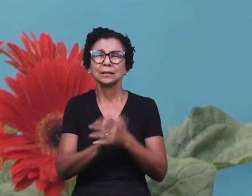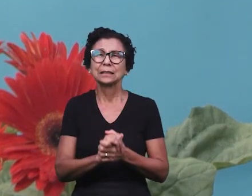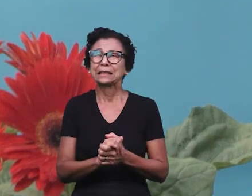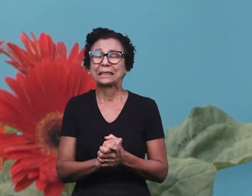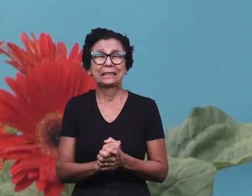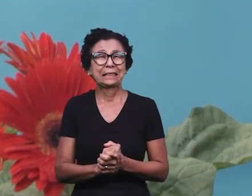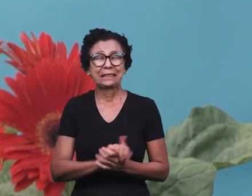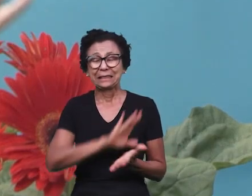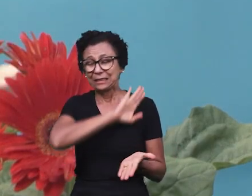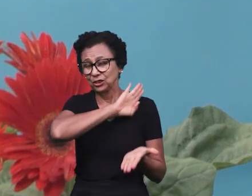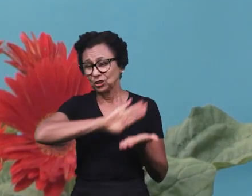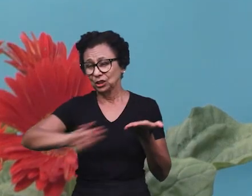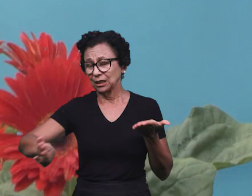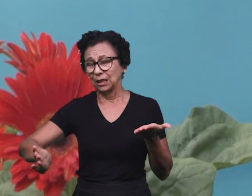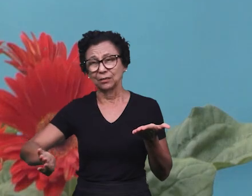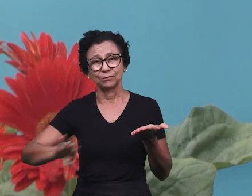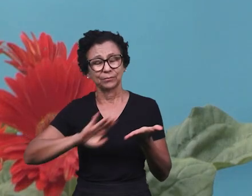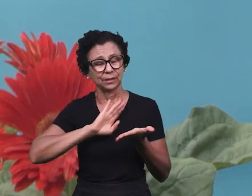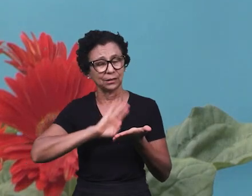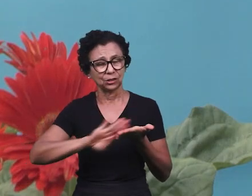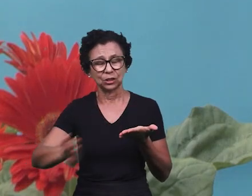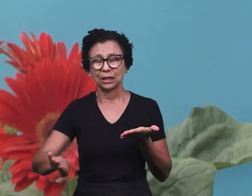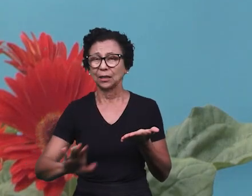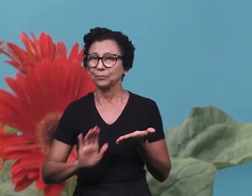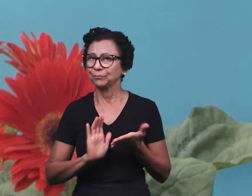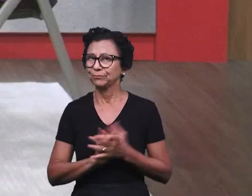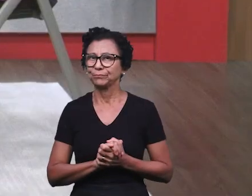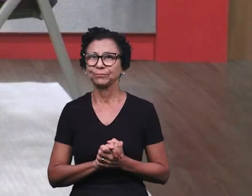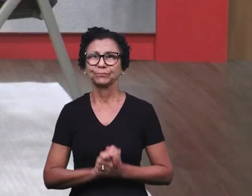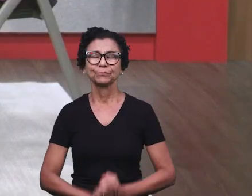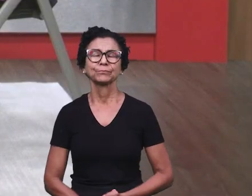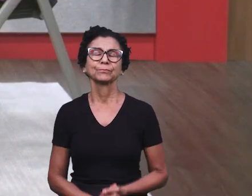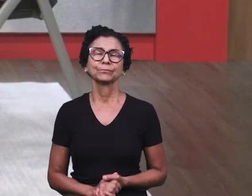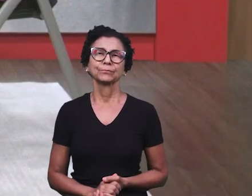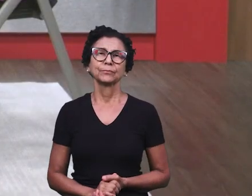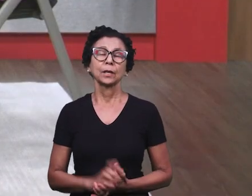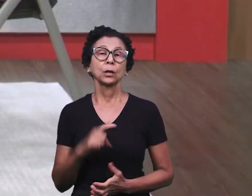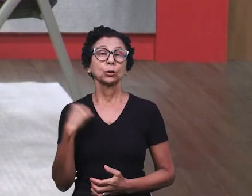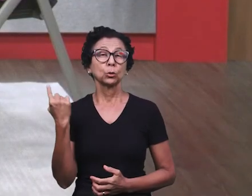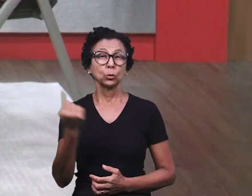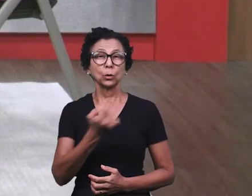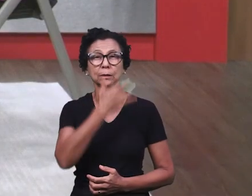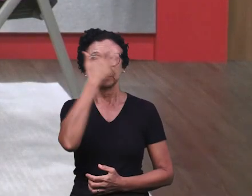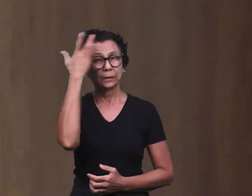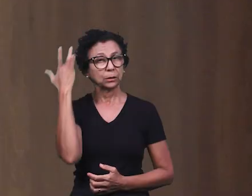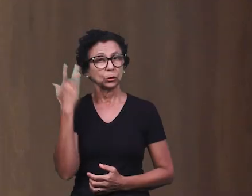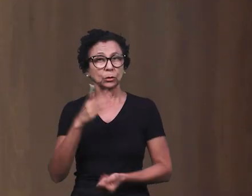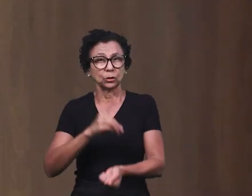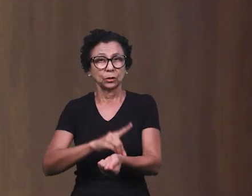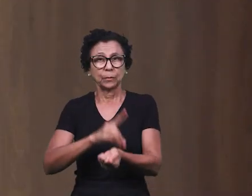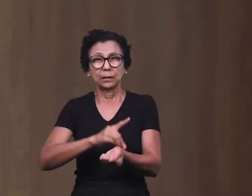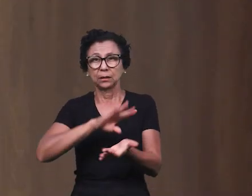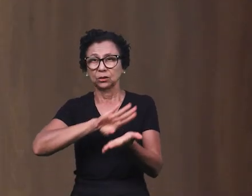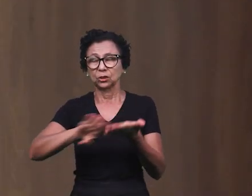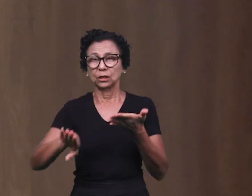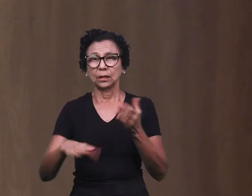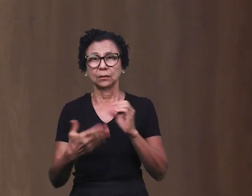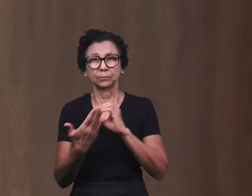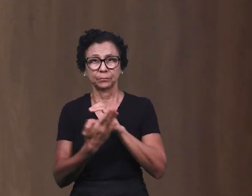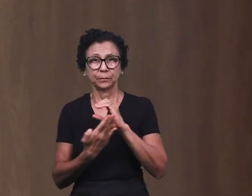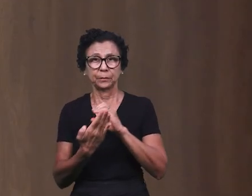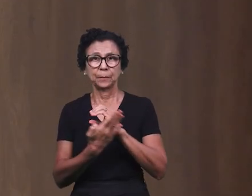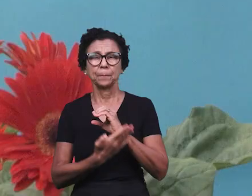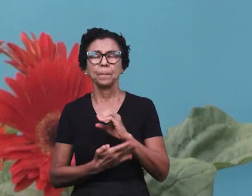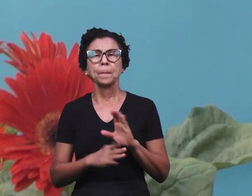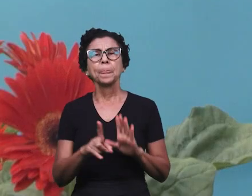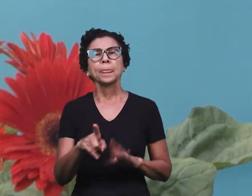daí, essa mudança de estilo de vida tem que ser para todos os pacientes. Claro. E quais são os sintomas mais comuns do